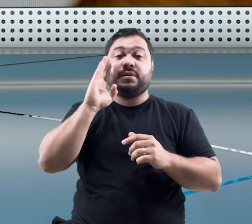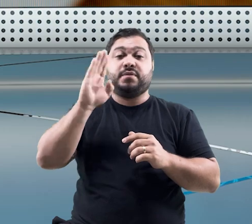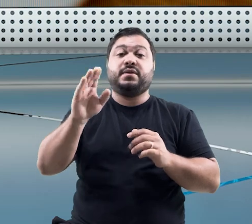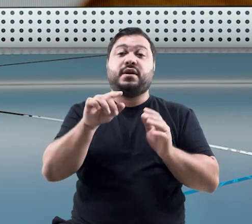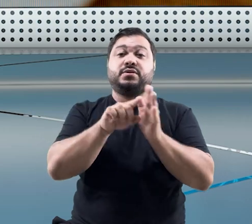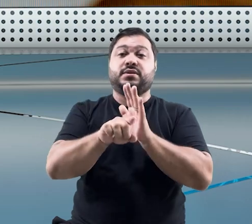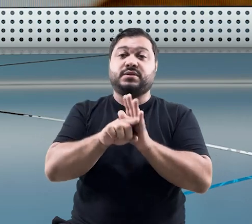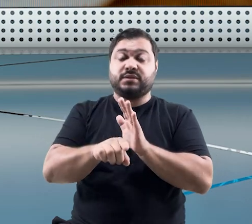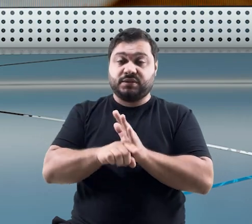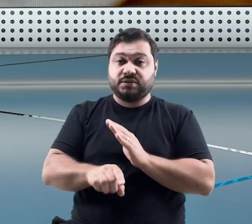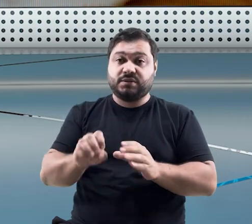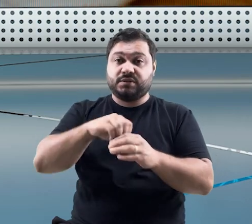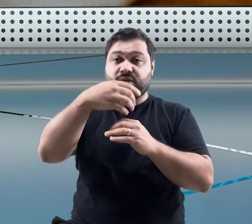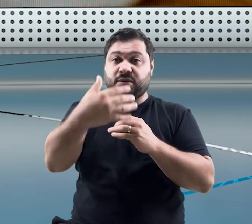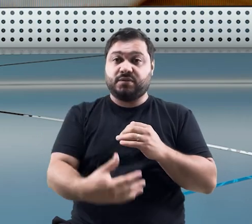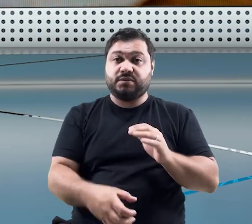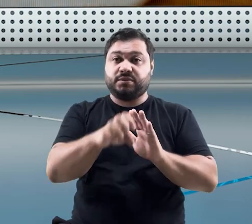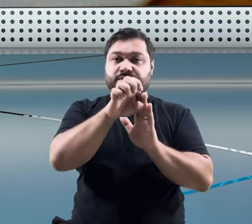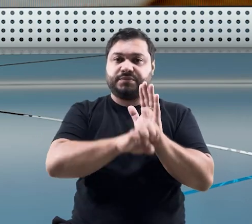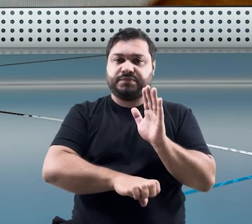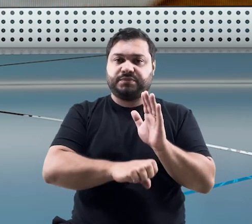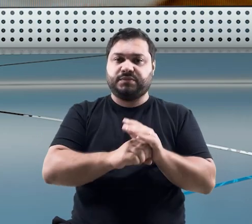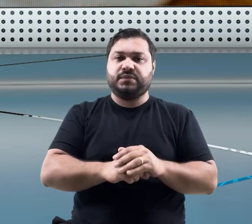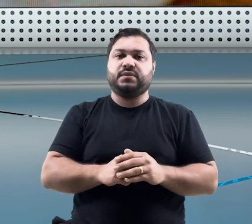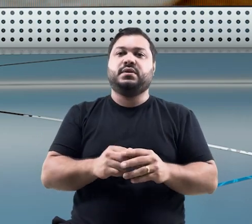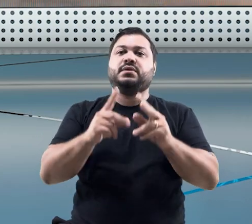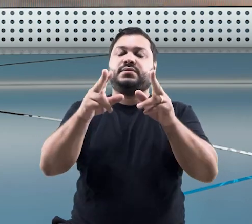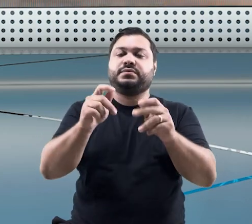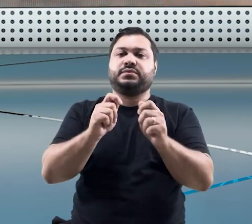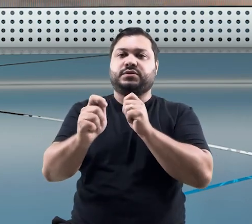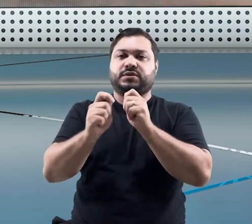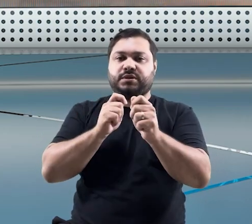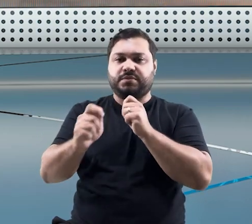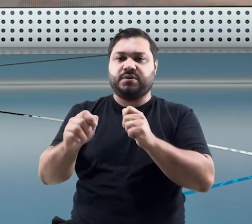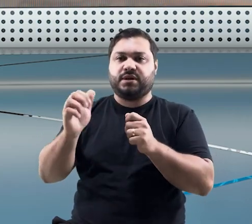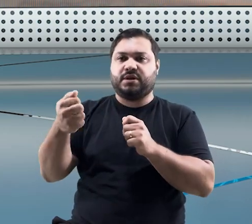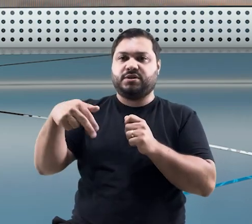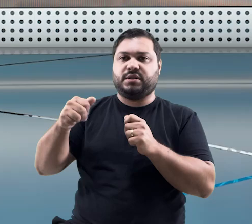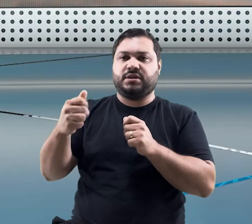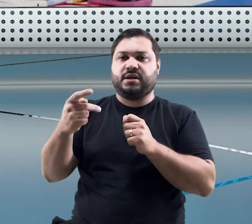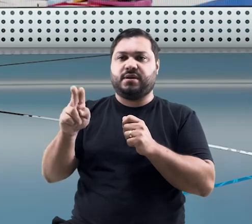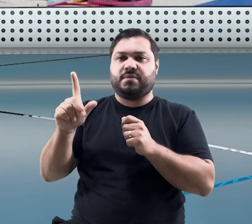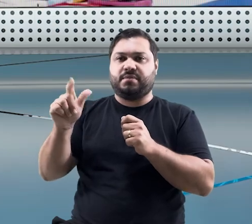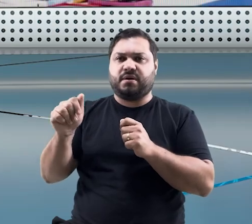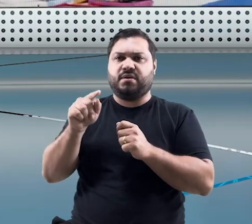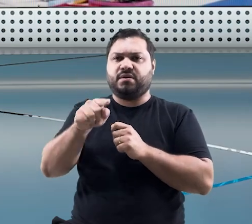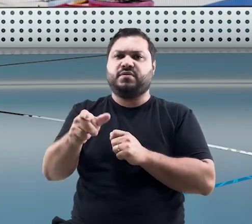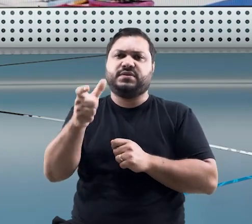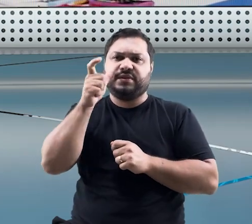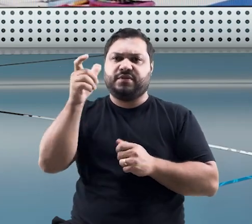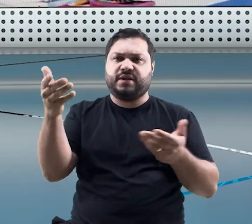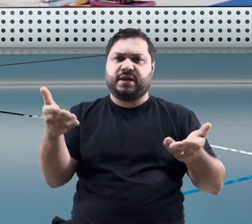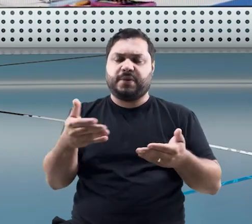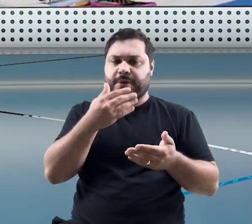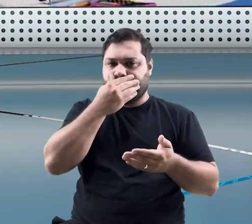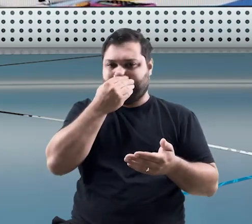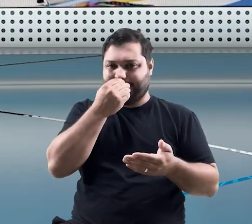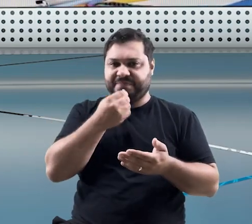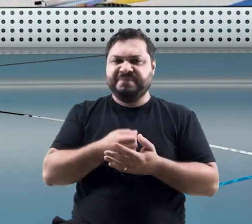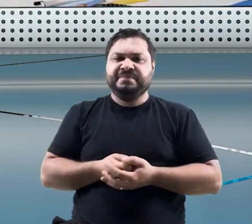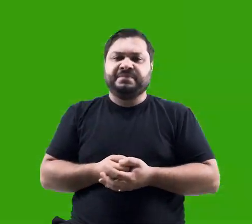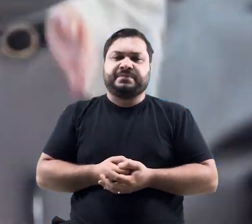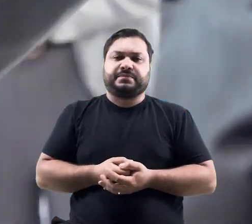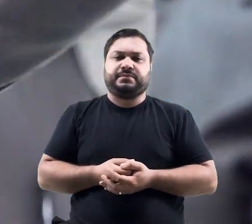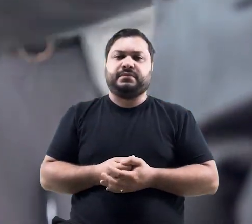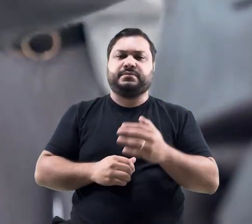da fidelidade das questões ao conteúdo do edital, como na reportagem de Ana Paula Souza que você assiste